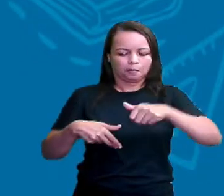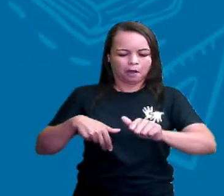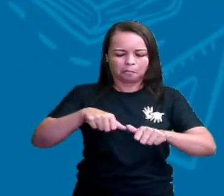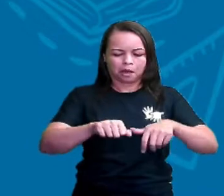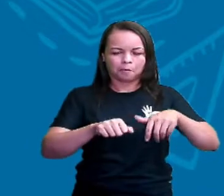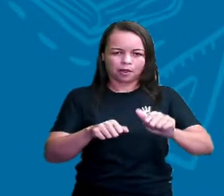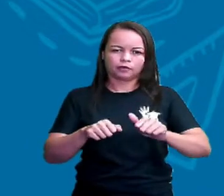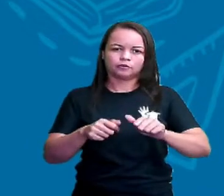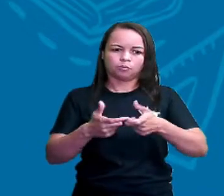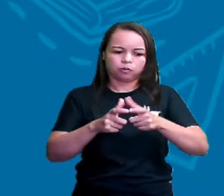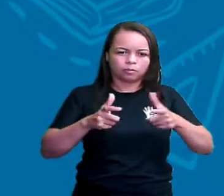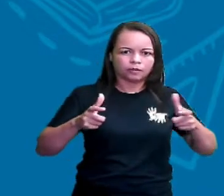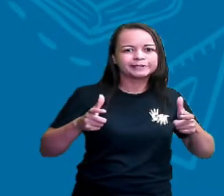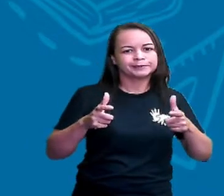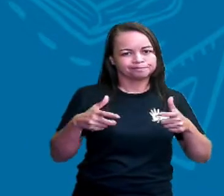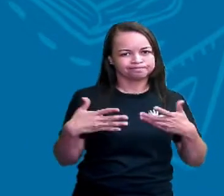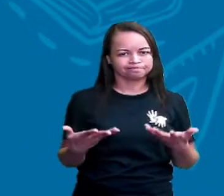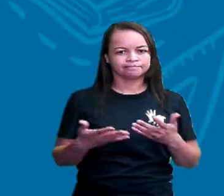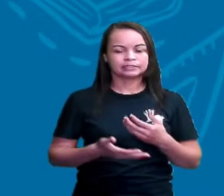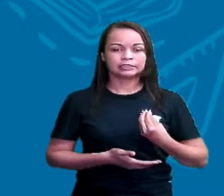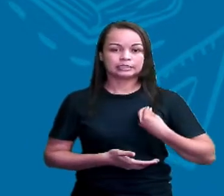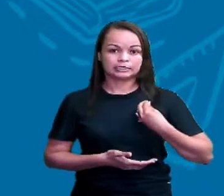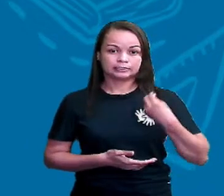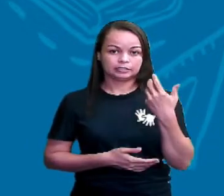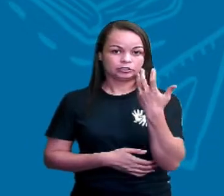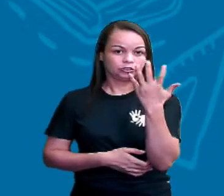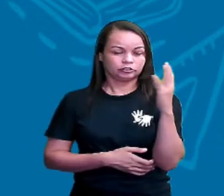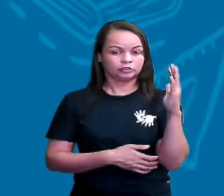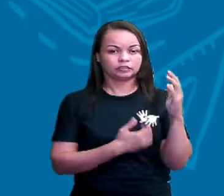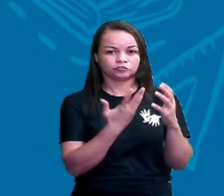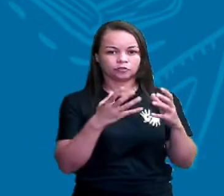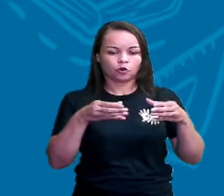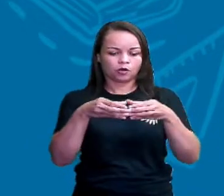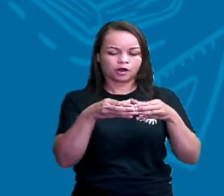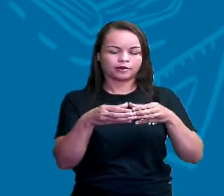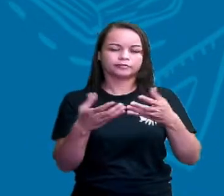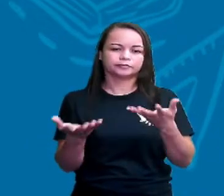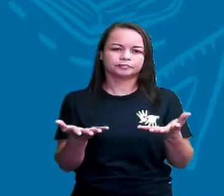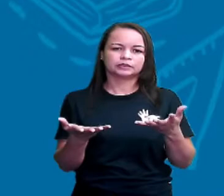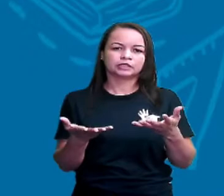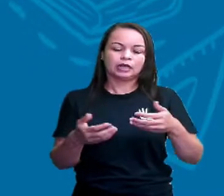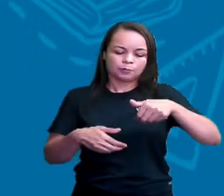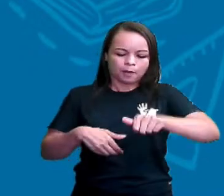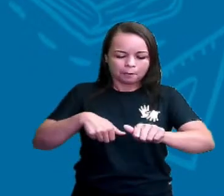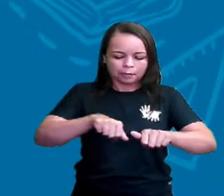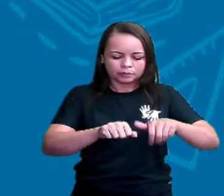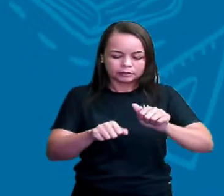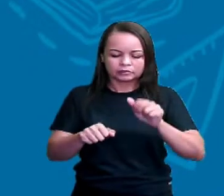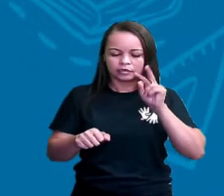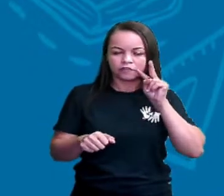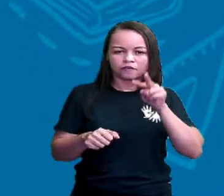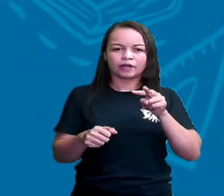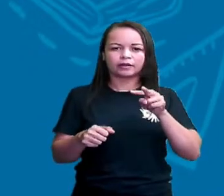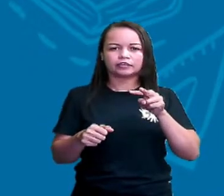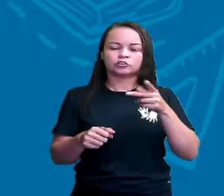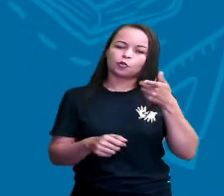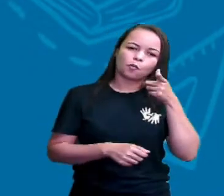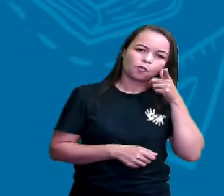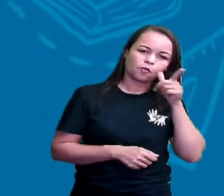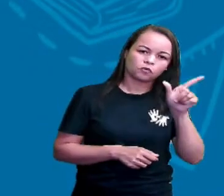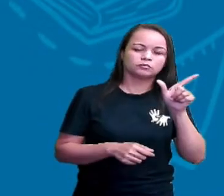na nossa fauna. Então, cada animalzinho vai apresentar uma pegada diferente e através da pegada desses animais a gente